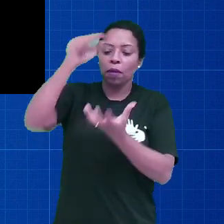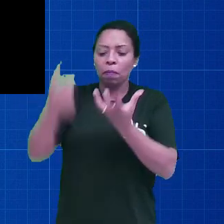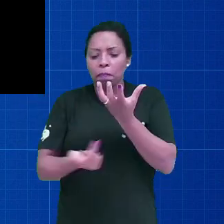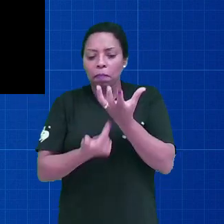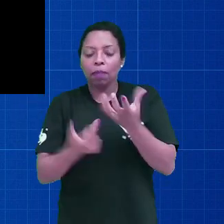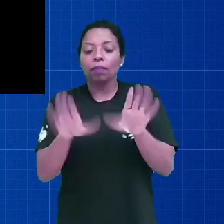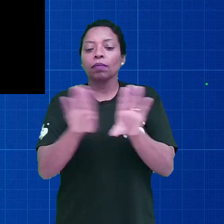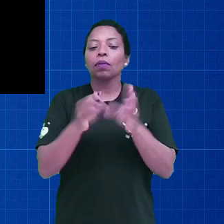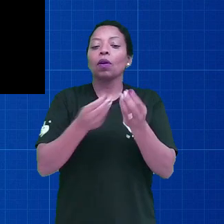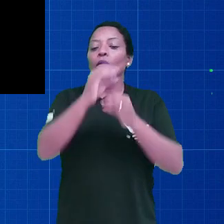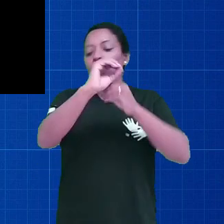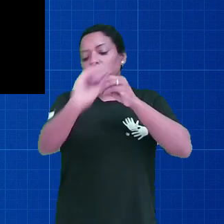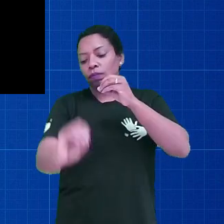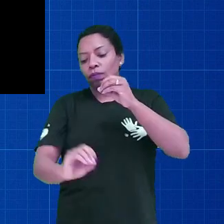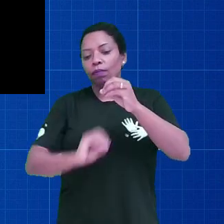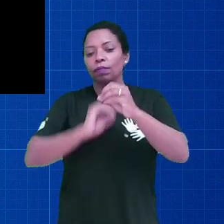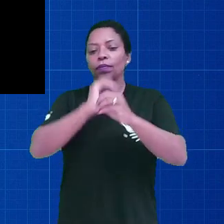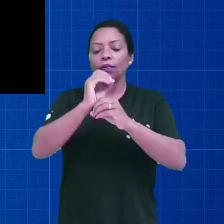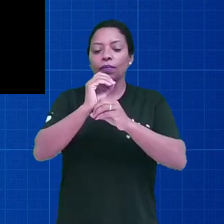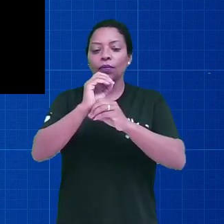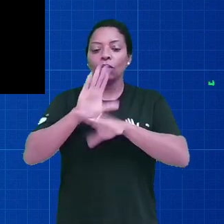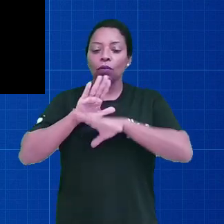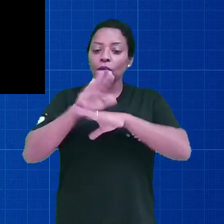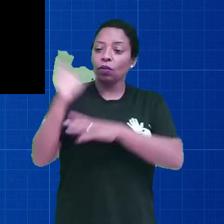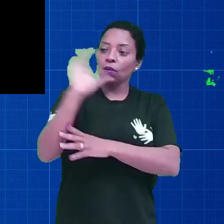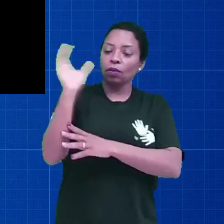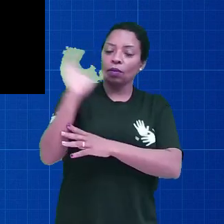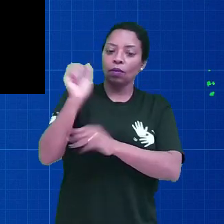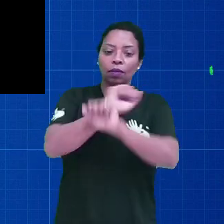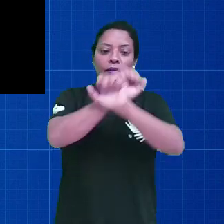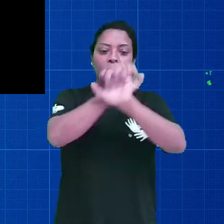grande contribuição dele à ciência.